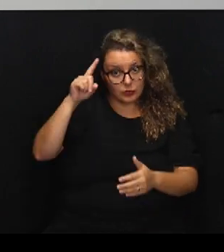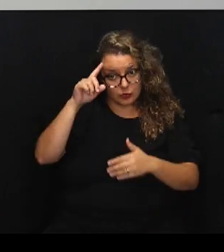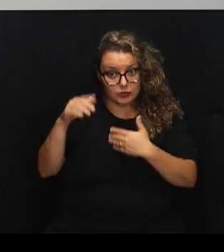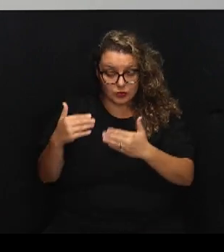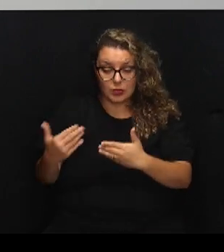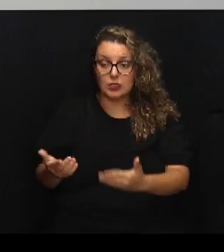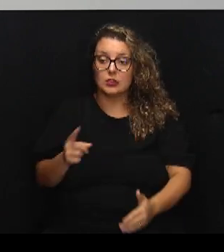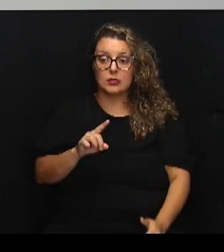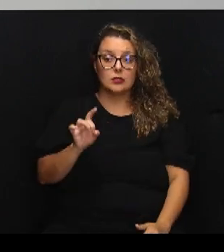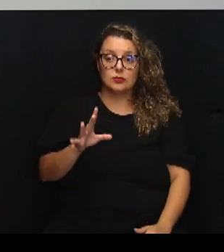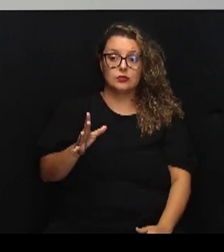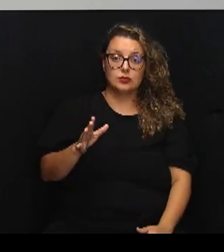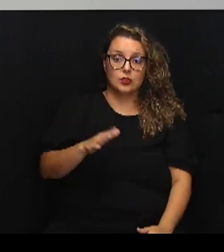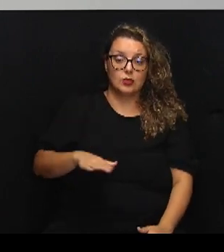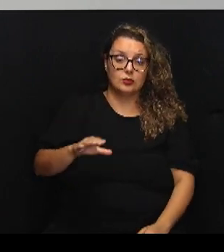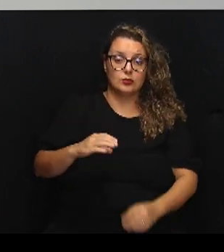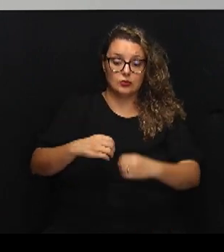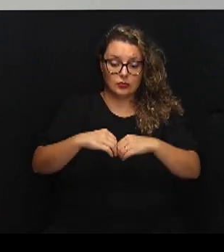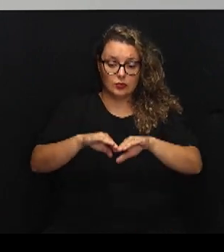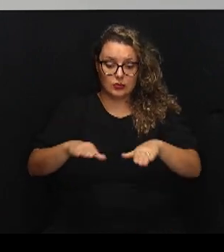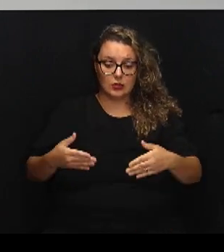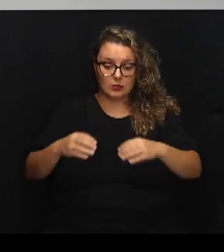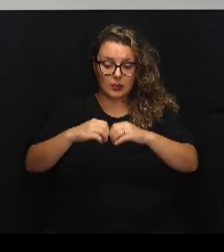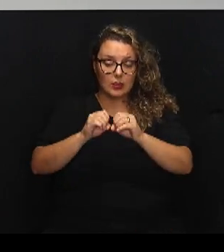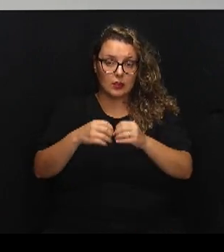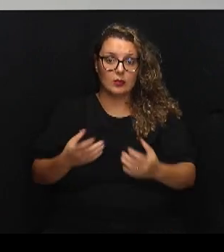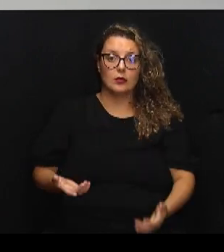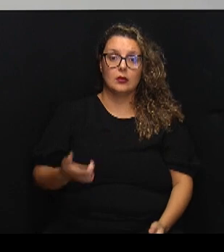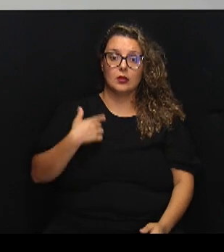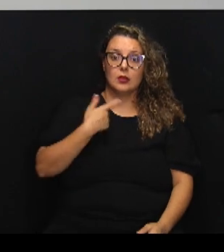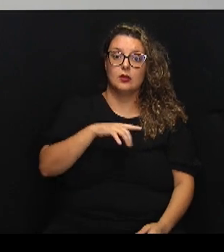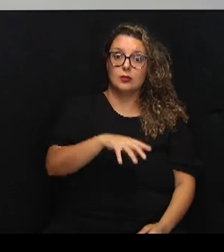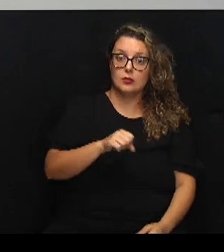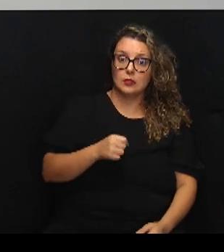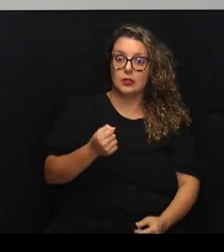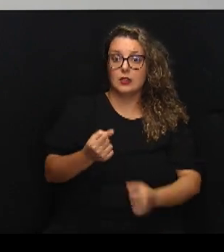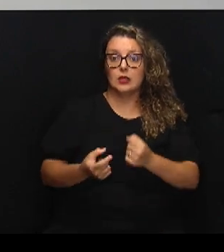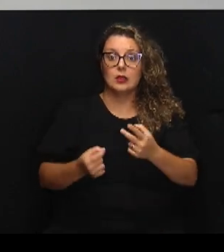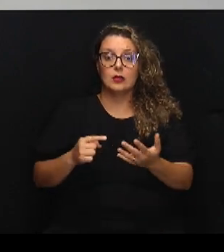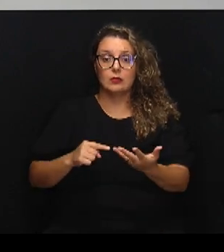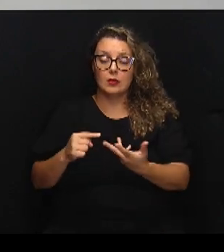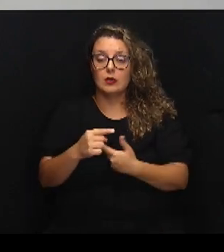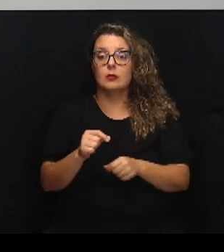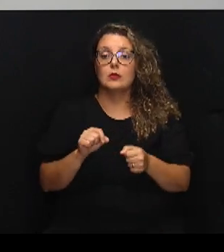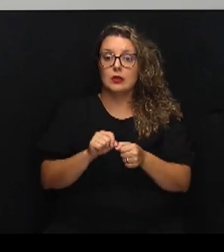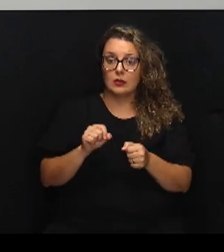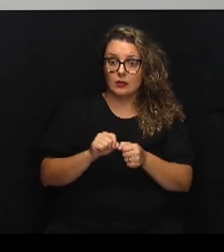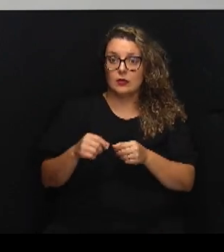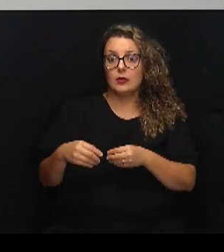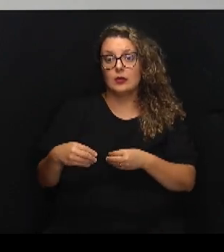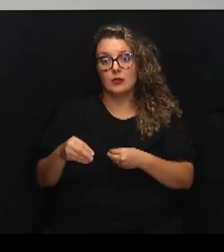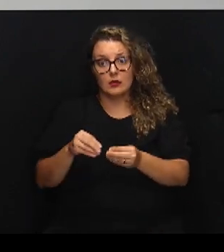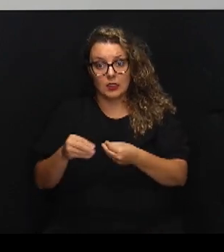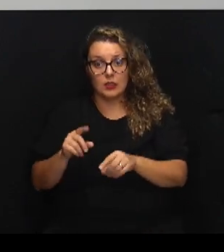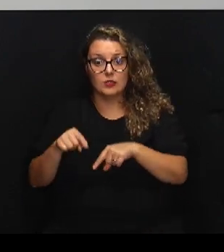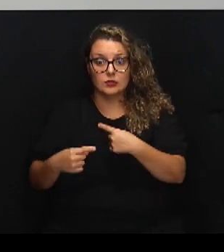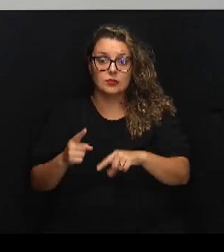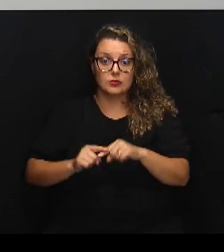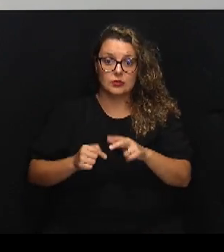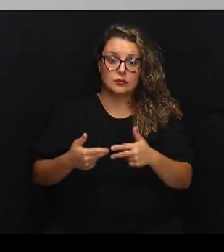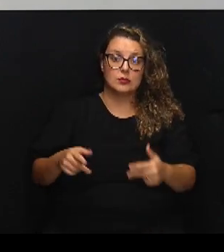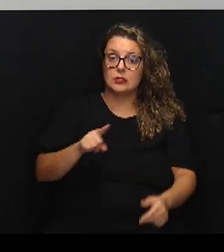mundo real, né? Não só na bancada do laboratório. Mas aí a gente extrai dali alguns componentes para fazer